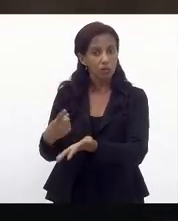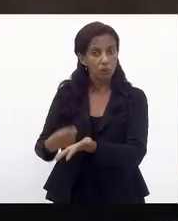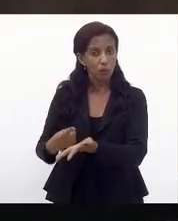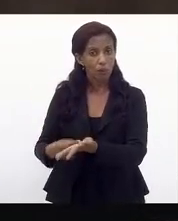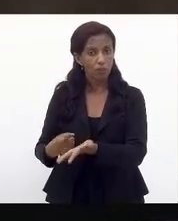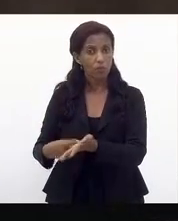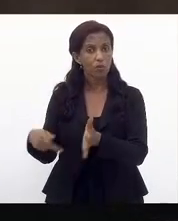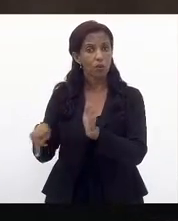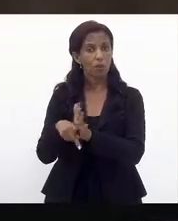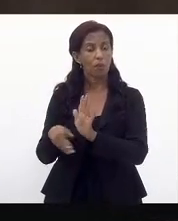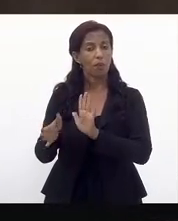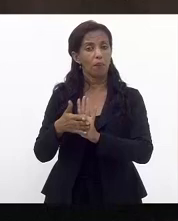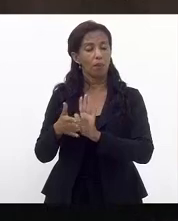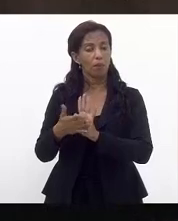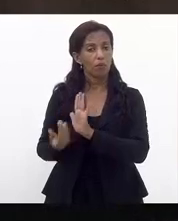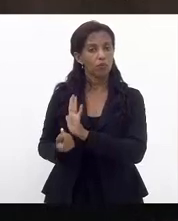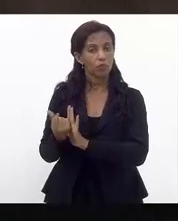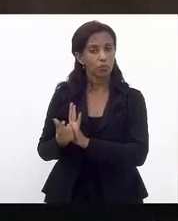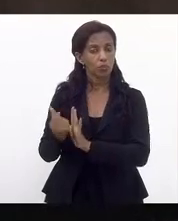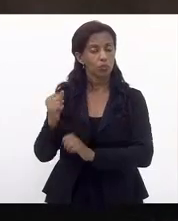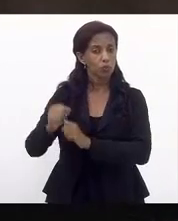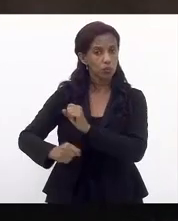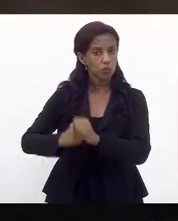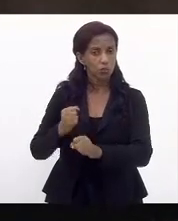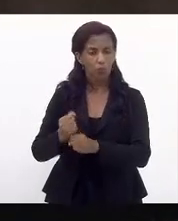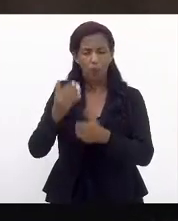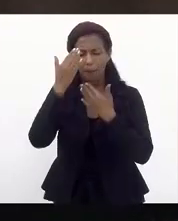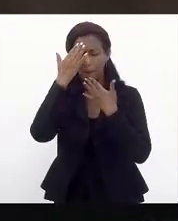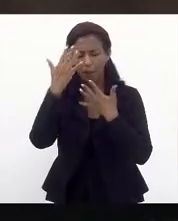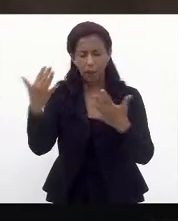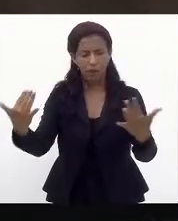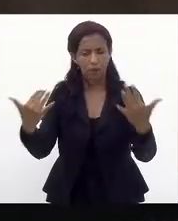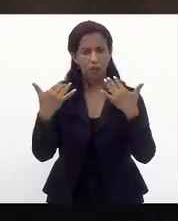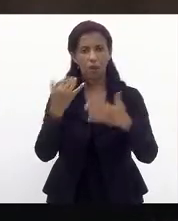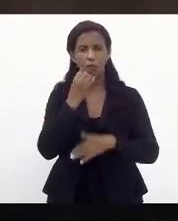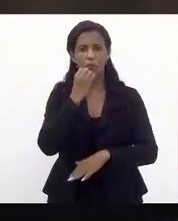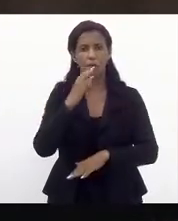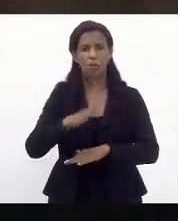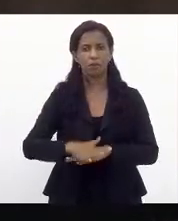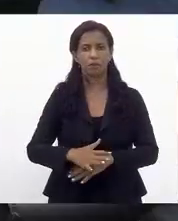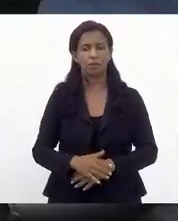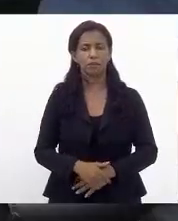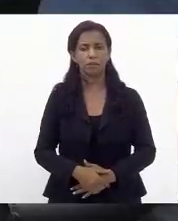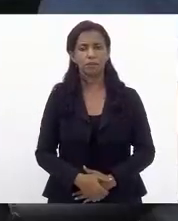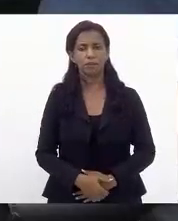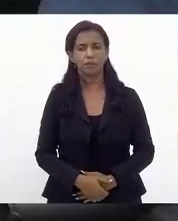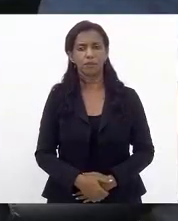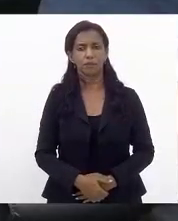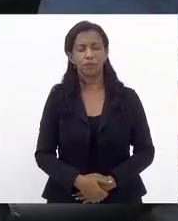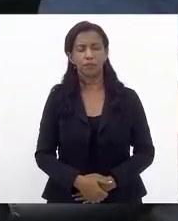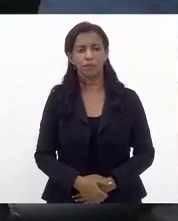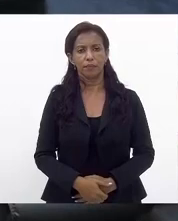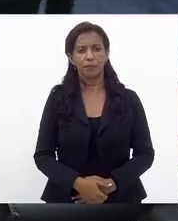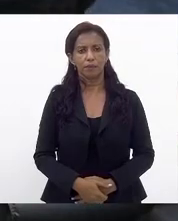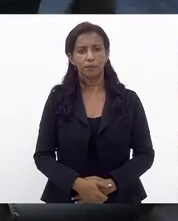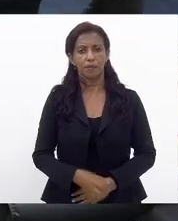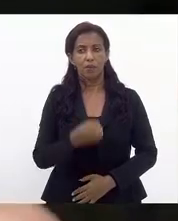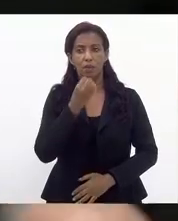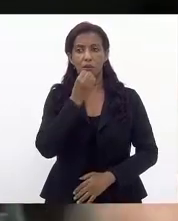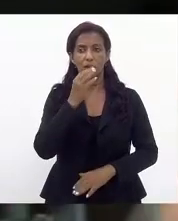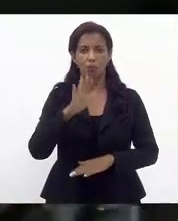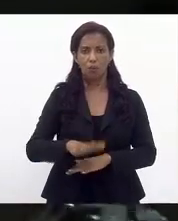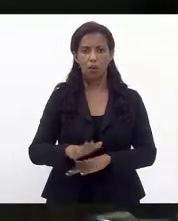com a própria proposta de lei orçamentária do ano que vem obrigado pela atenção boa tarde a todos Oi boa tarde